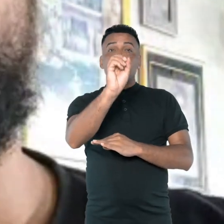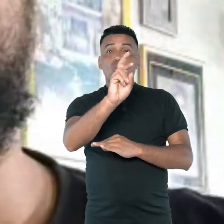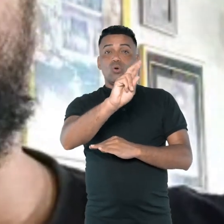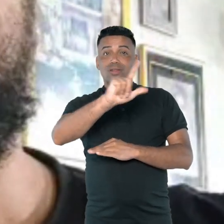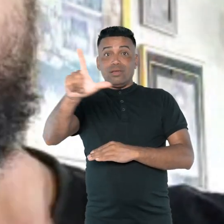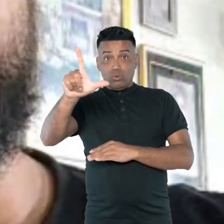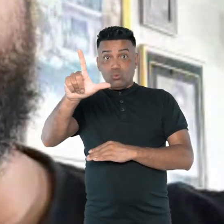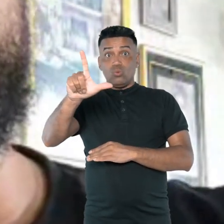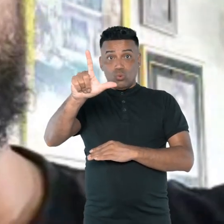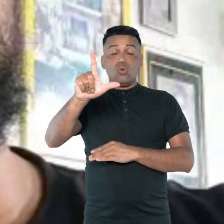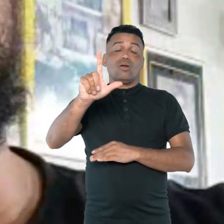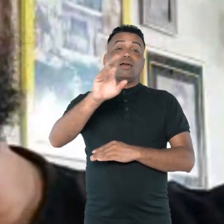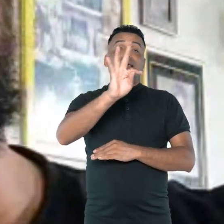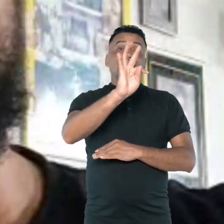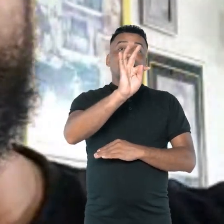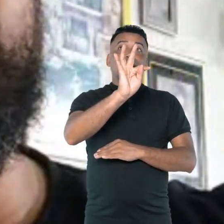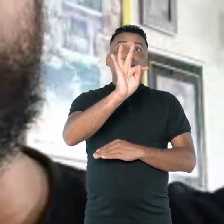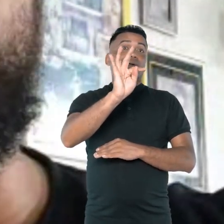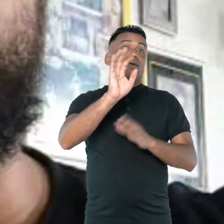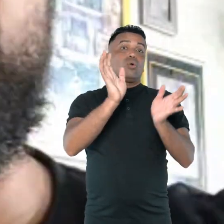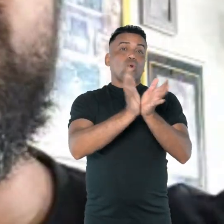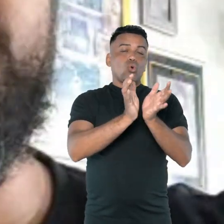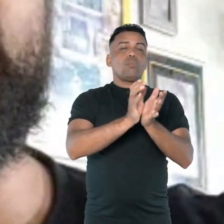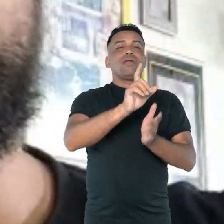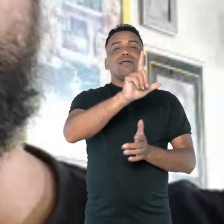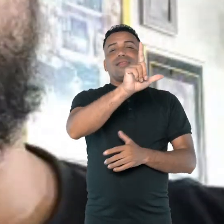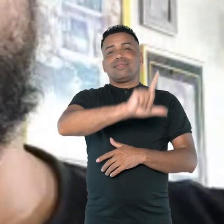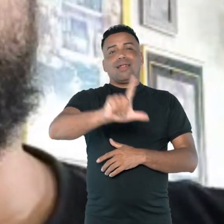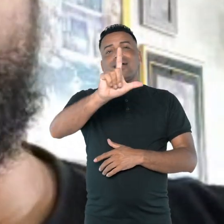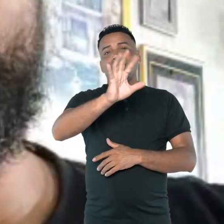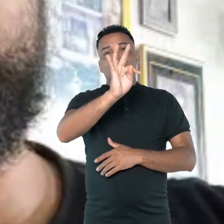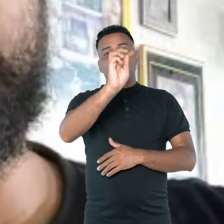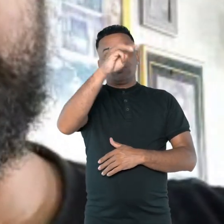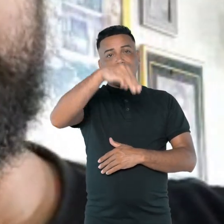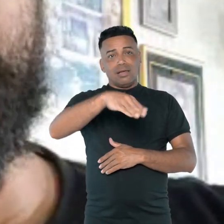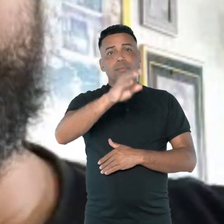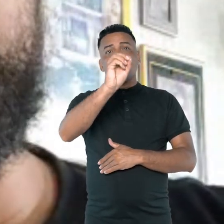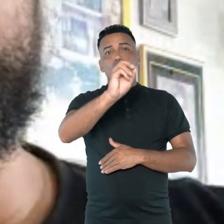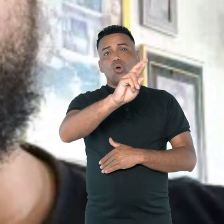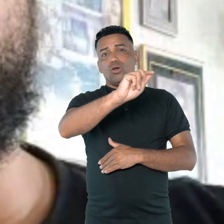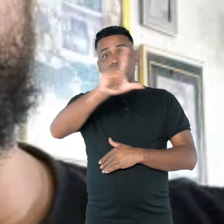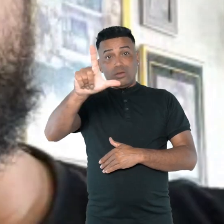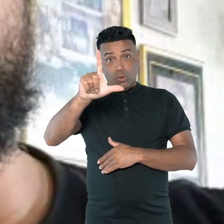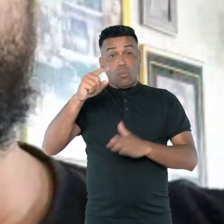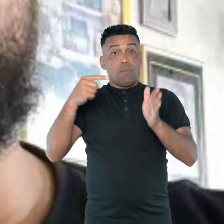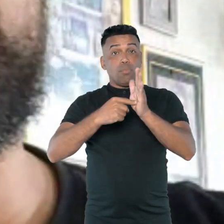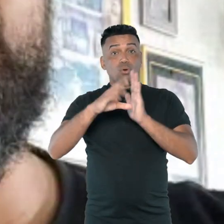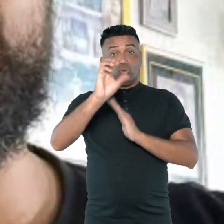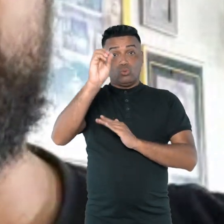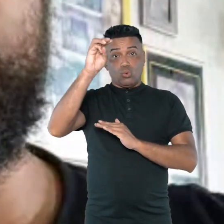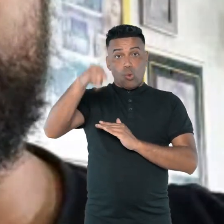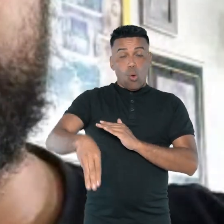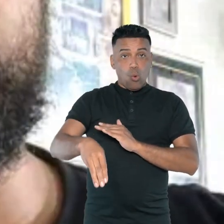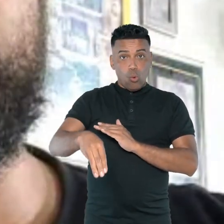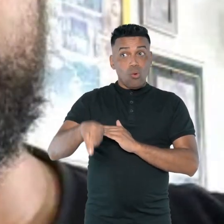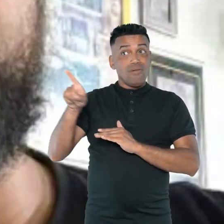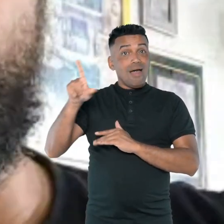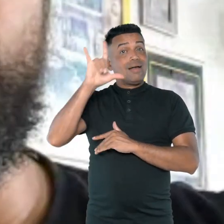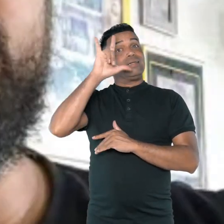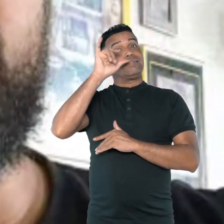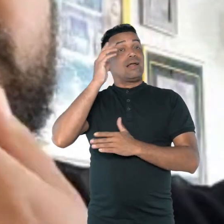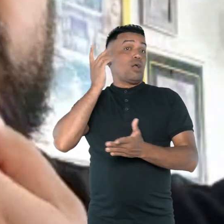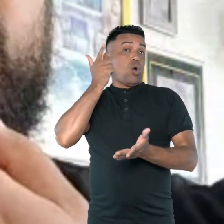clubeliterariotamboril.com, tanto no Instagram, no YouTube, no site e lá mesmo no Instagram você consegue adquirir os